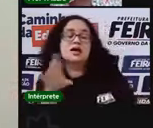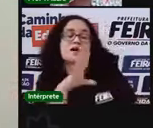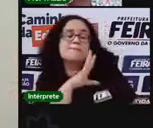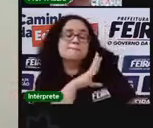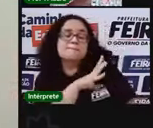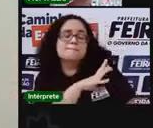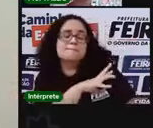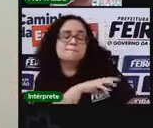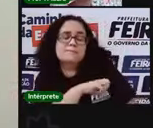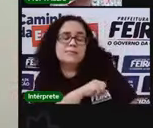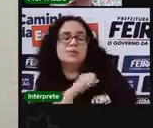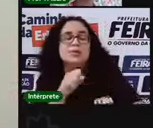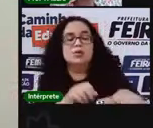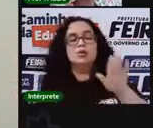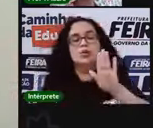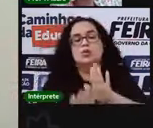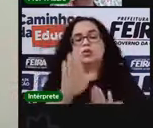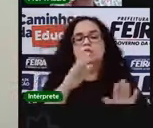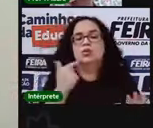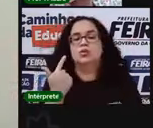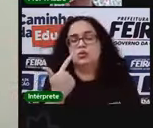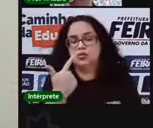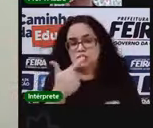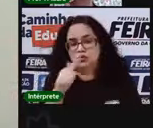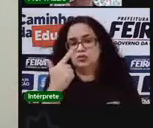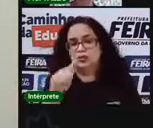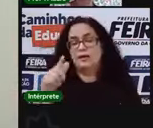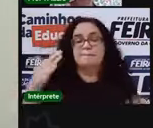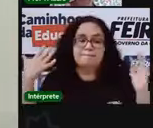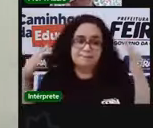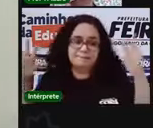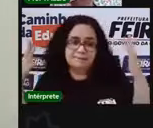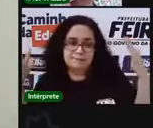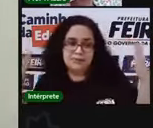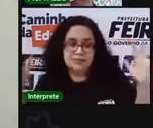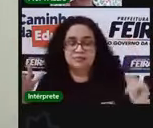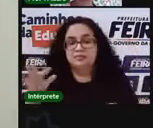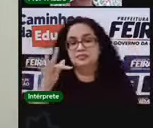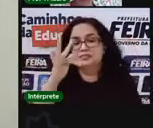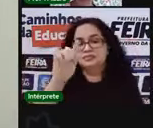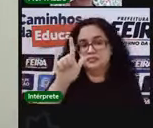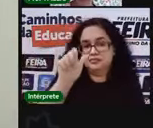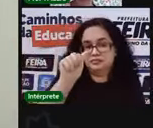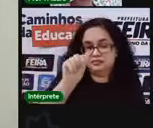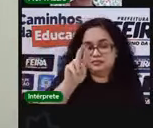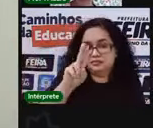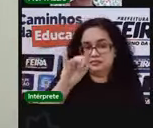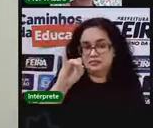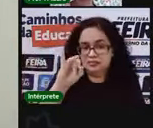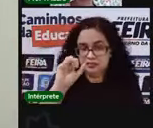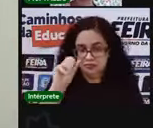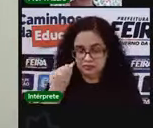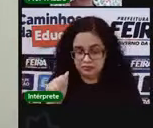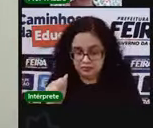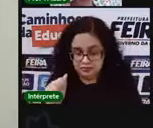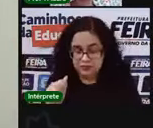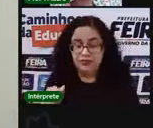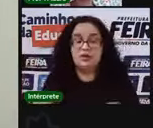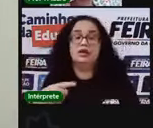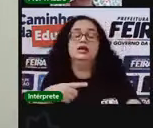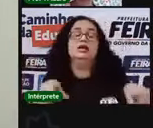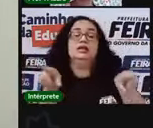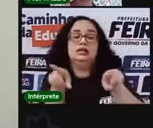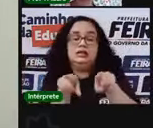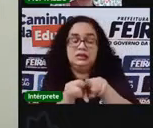isso é cuidado com o outro. Parabéns, viu, Flávia? Parabéns. Então, nós temos